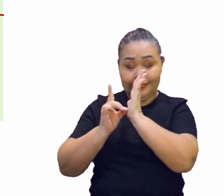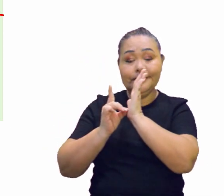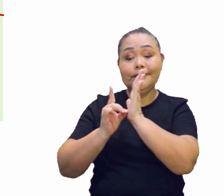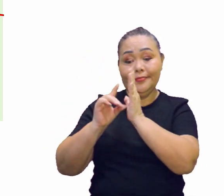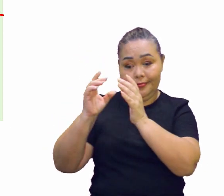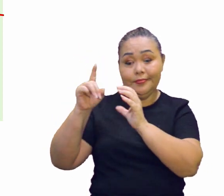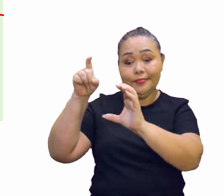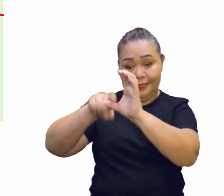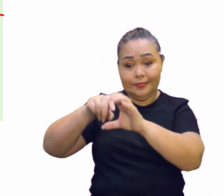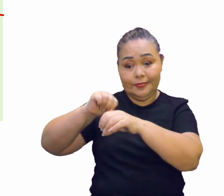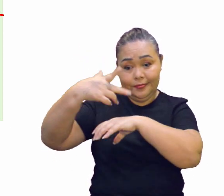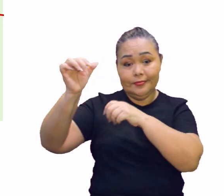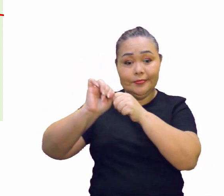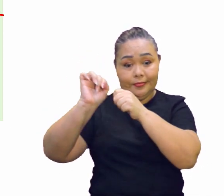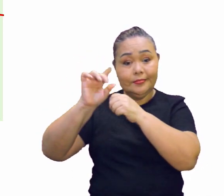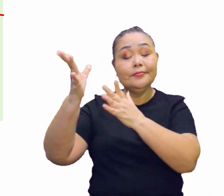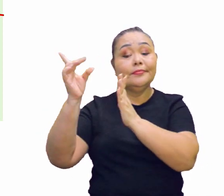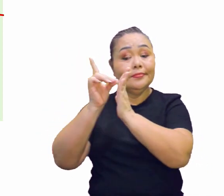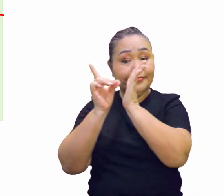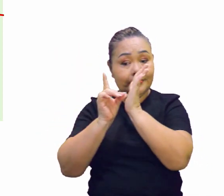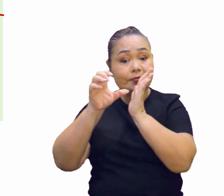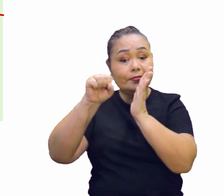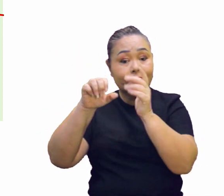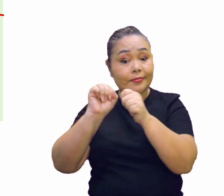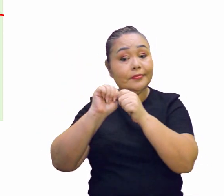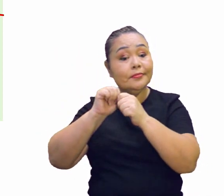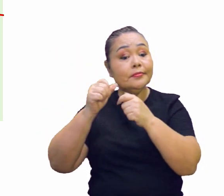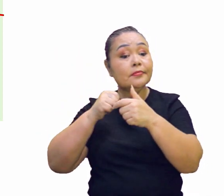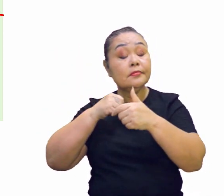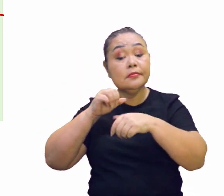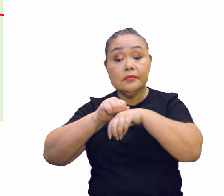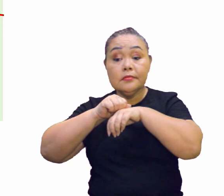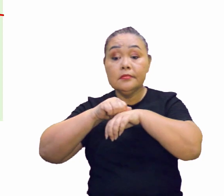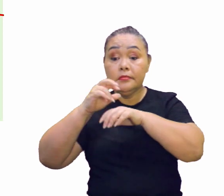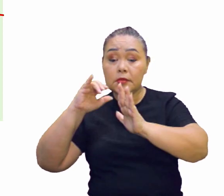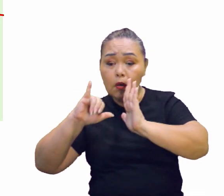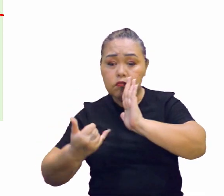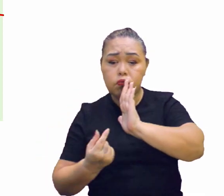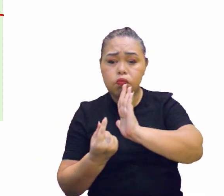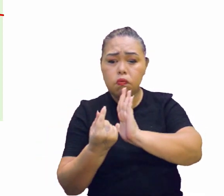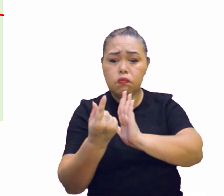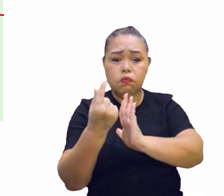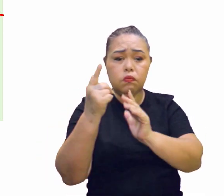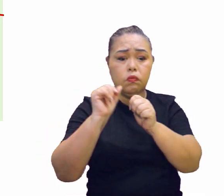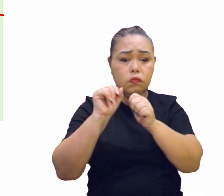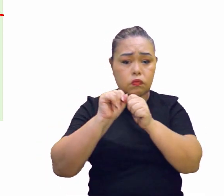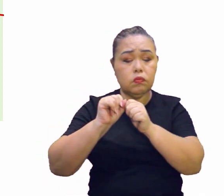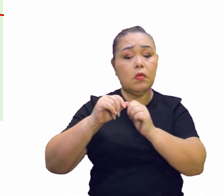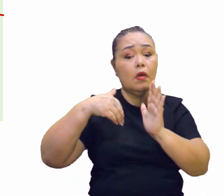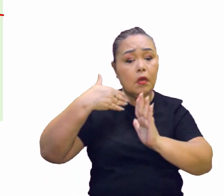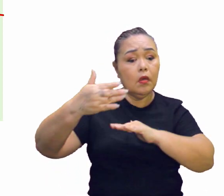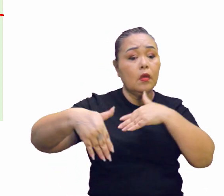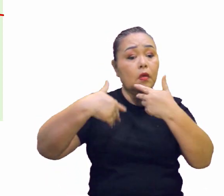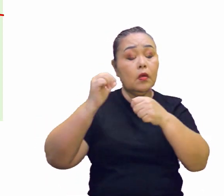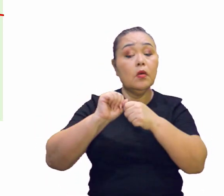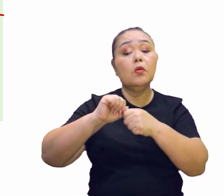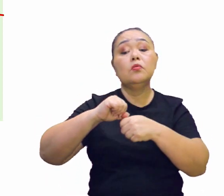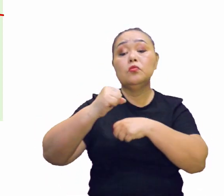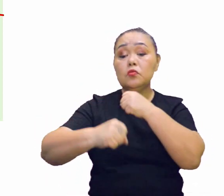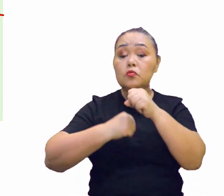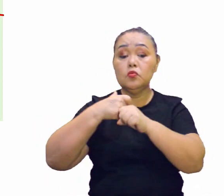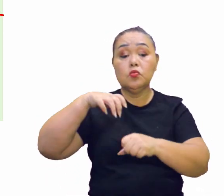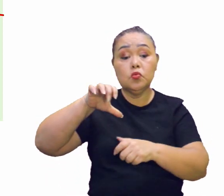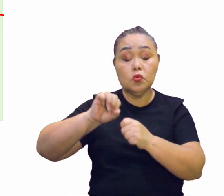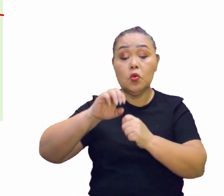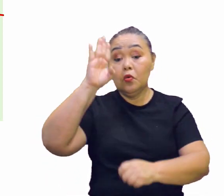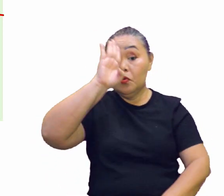surto inflacionário que se prolongou até os inícios dos anos 90, o Brasil passou por um processo de elevação tributária. Quer